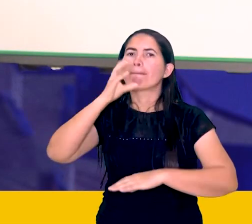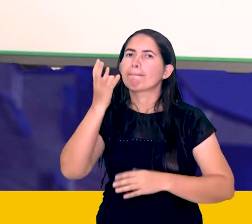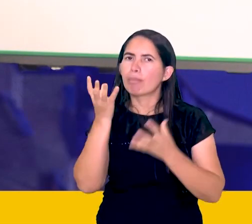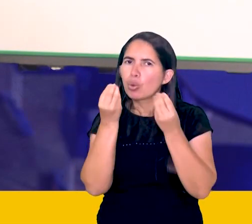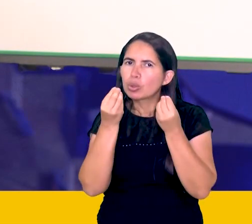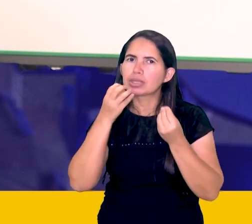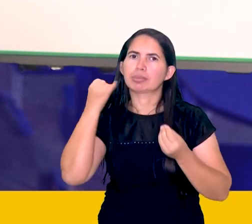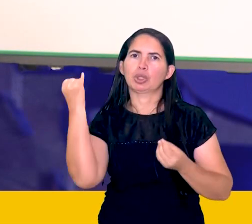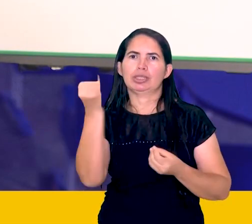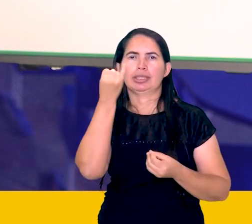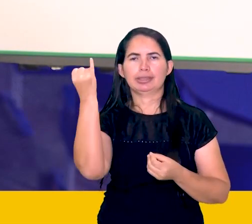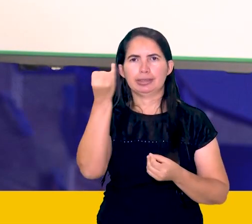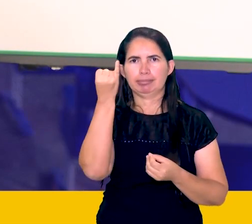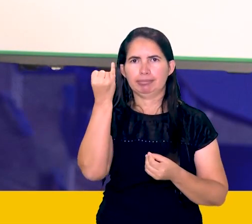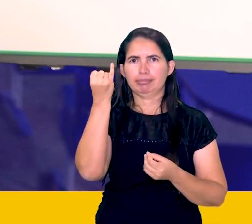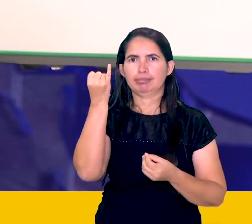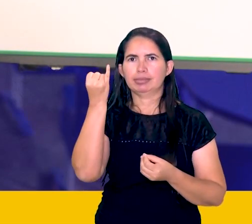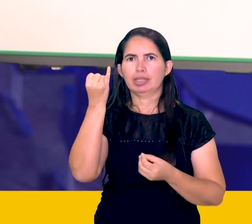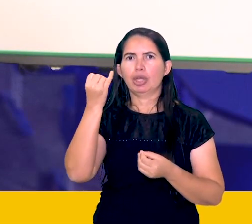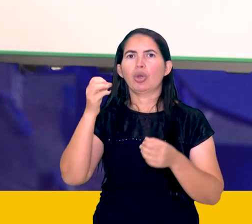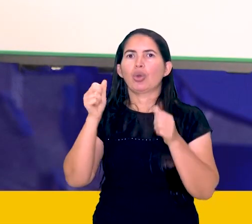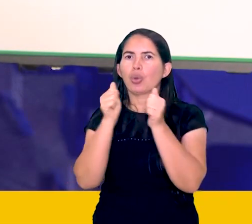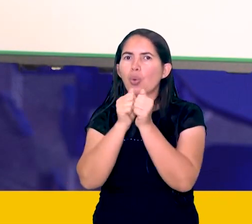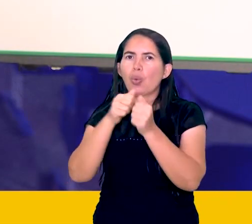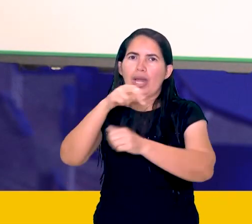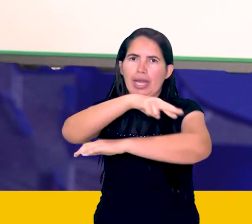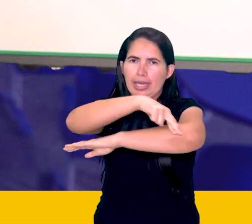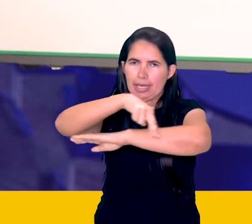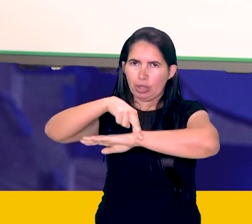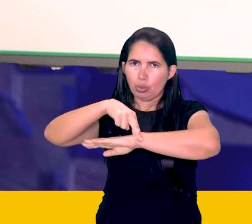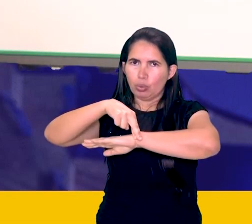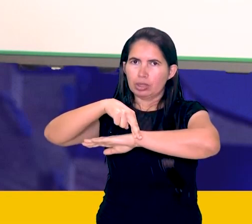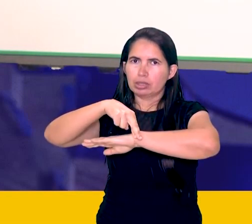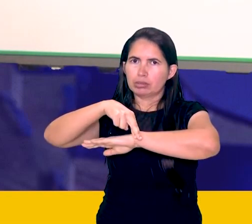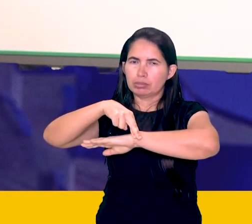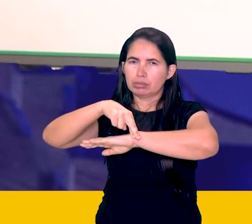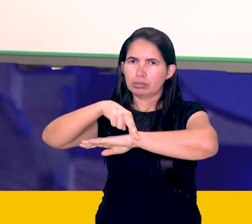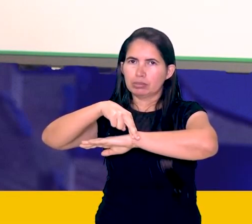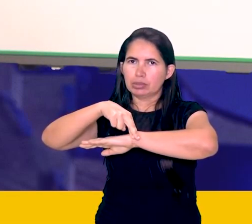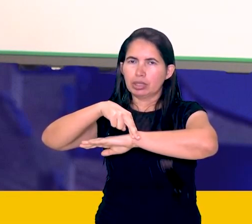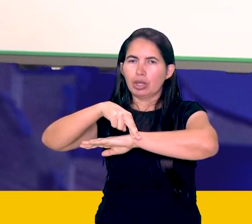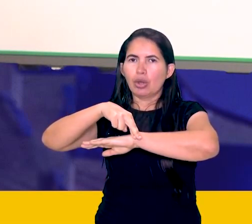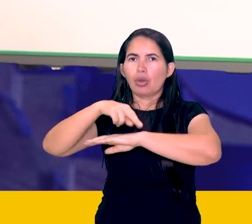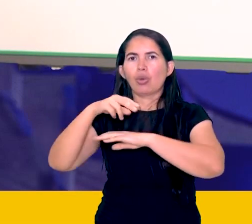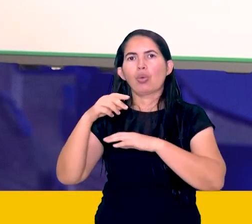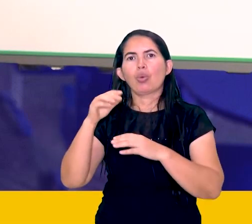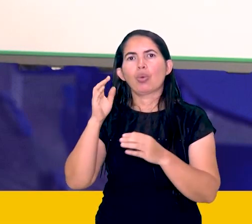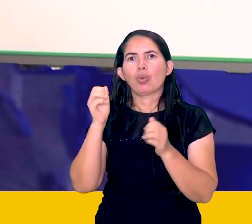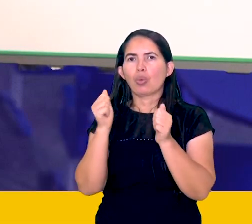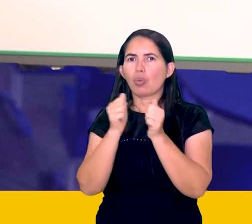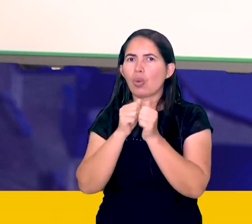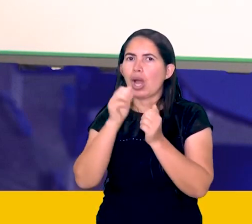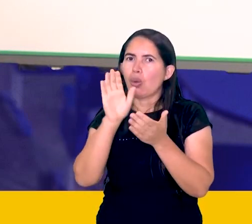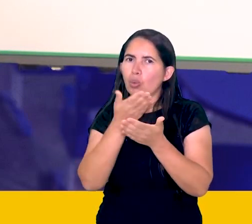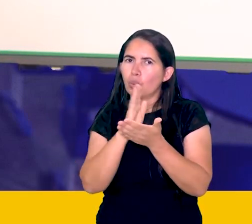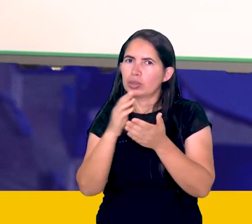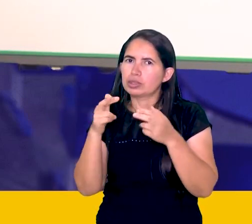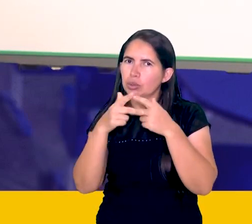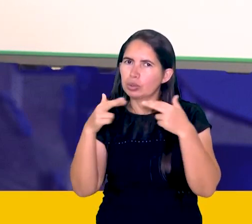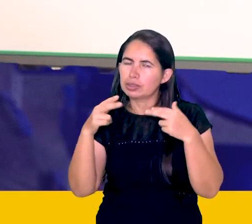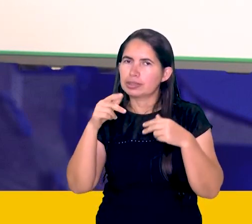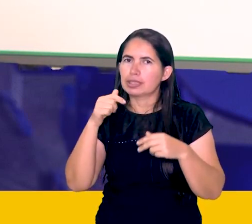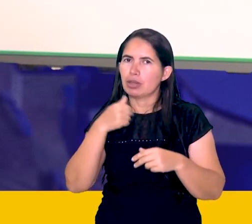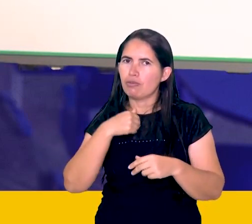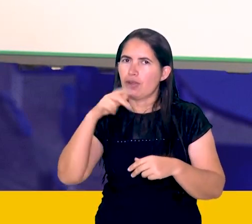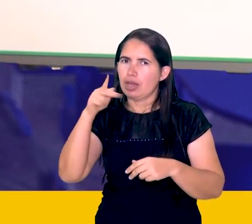muito importante. Então, com essa régua aqui, certo? Com dicas que eu já disse anteriormente e com o